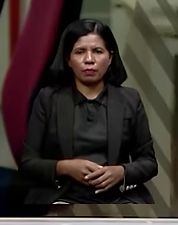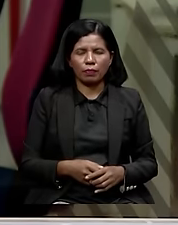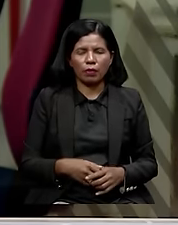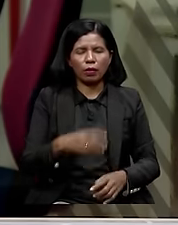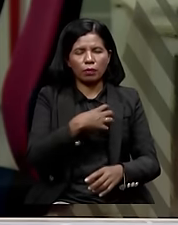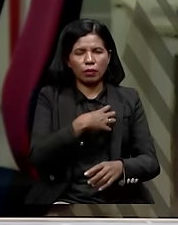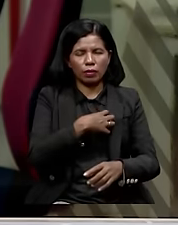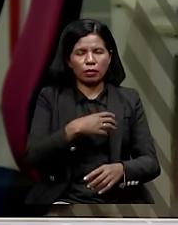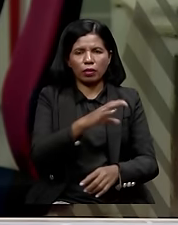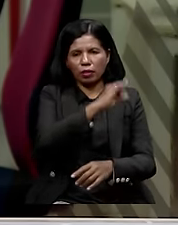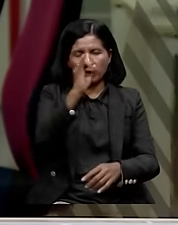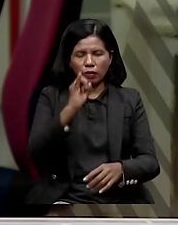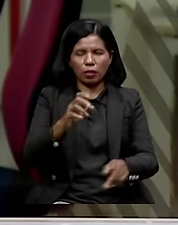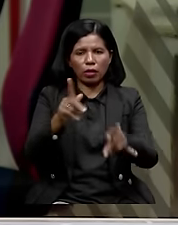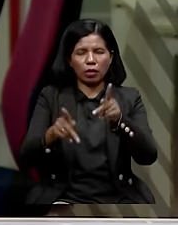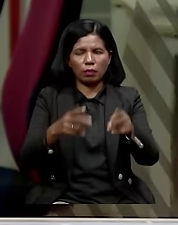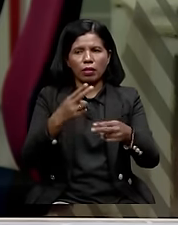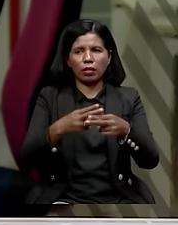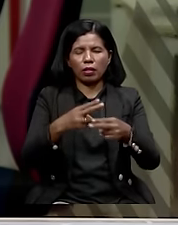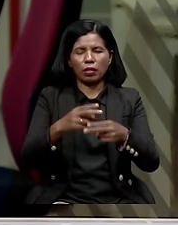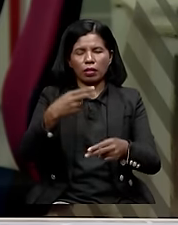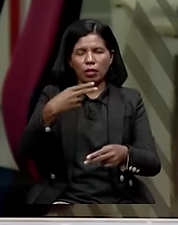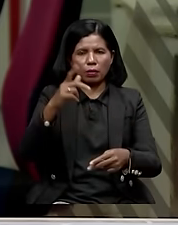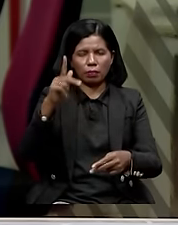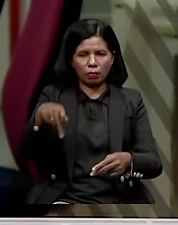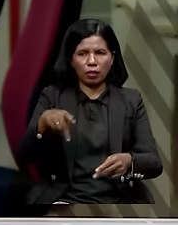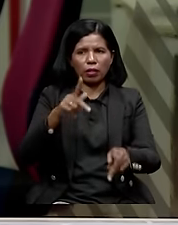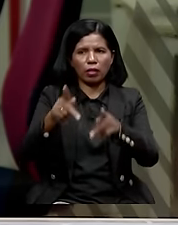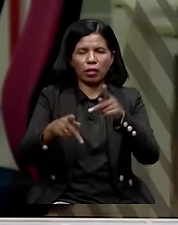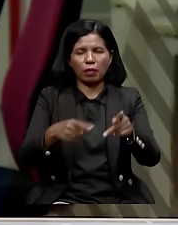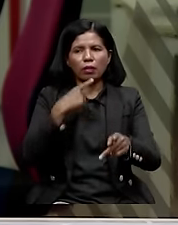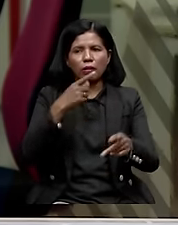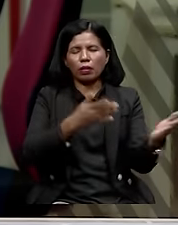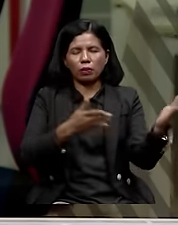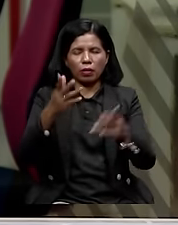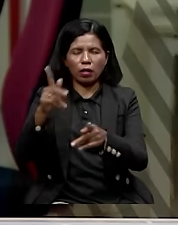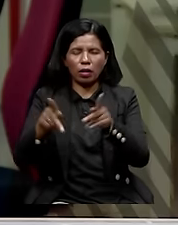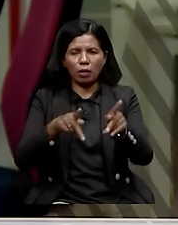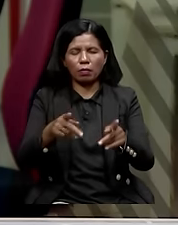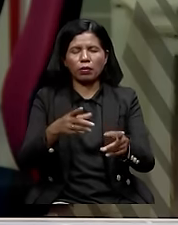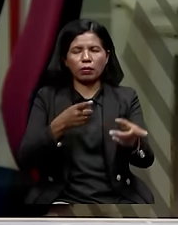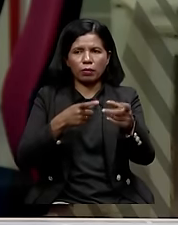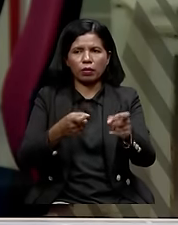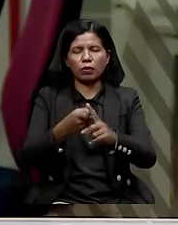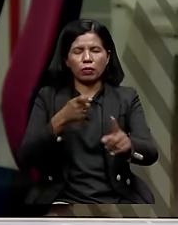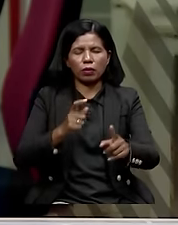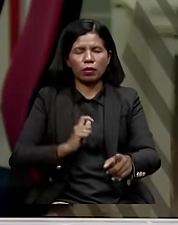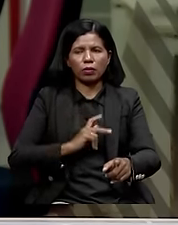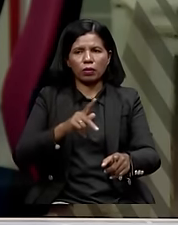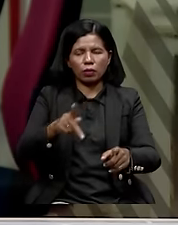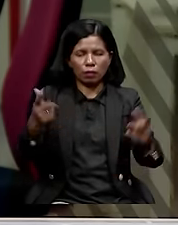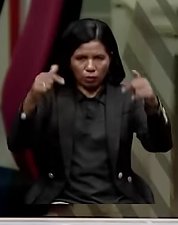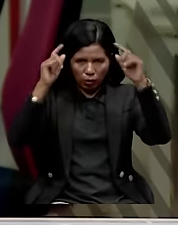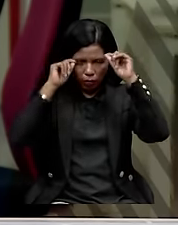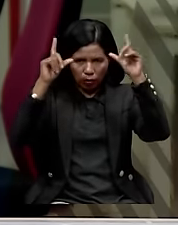Polisia Migrasaun Identifika na Sidadaun ho inisial agape nebe emadun lori aimoruk droga no pistola husi Atambua tama mai